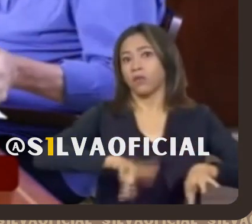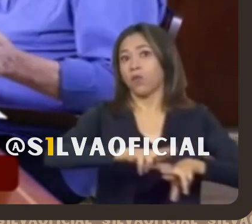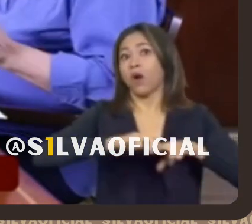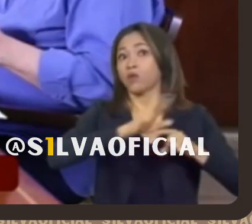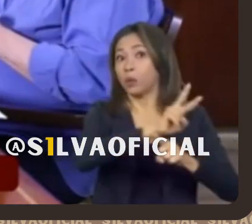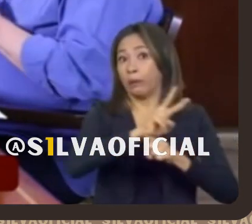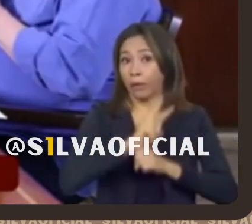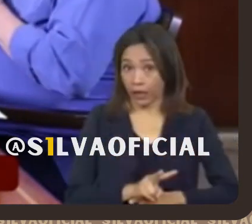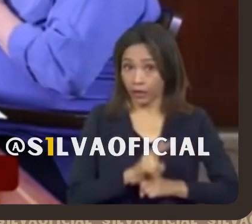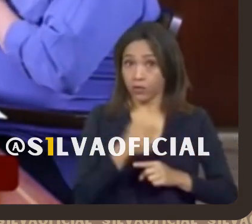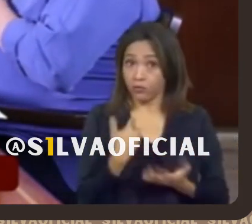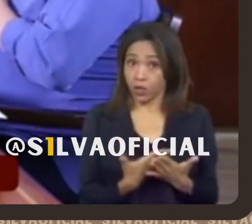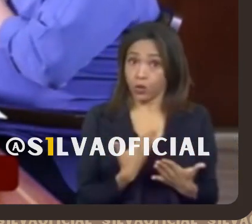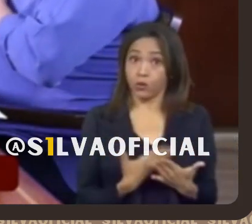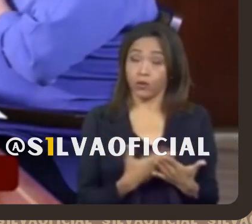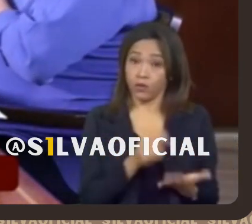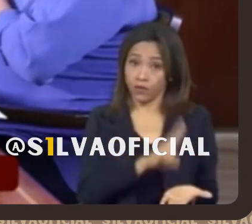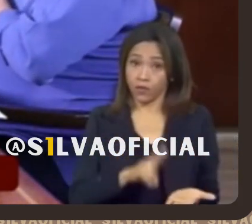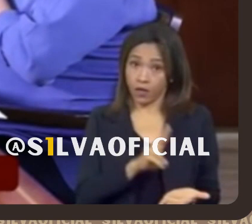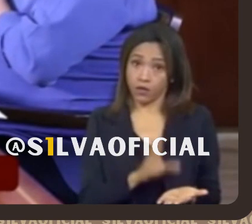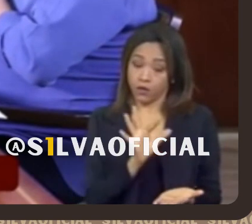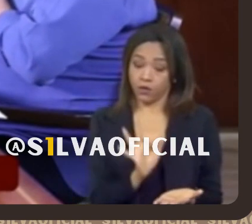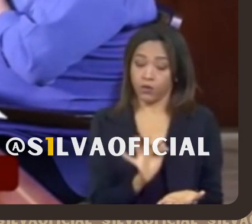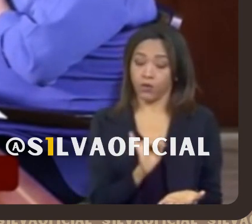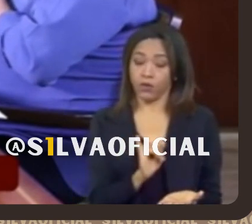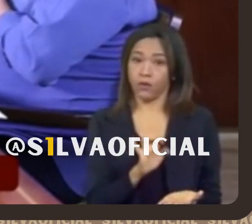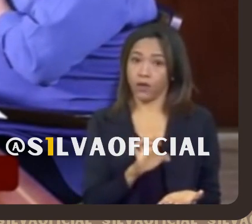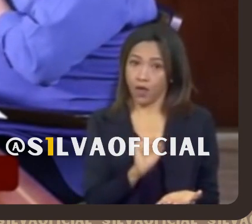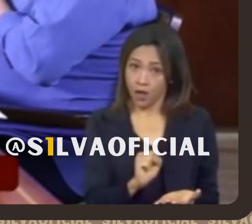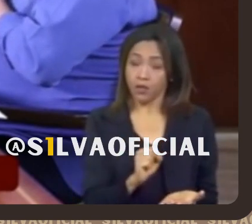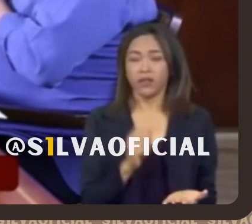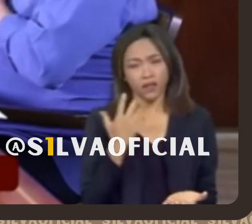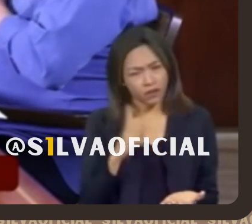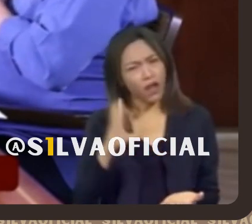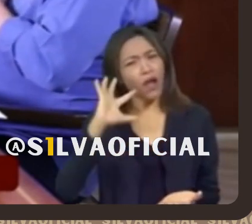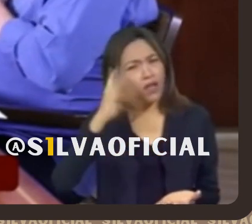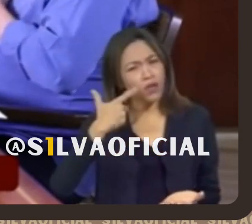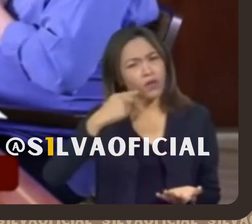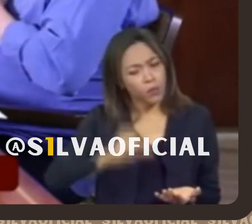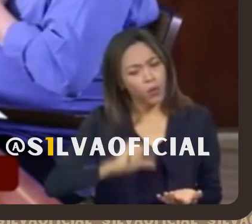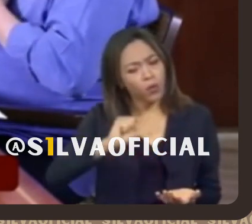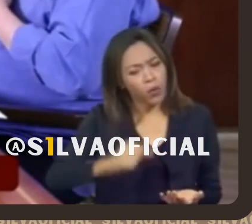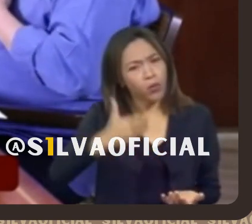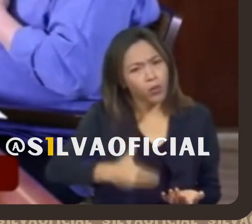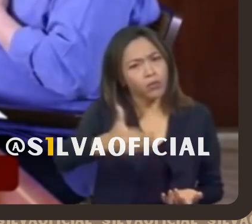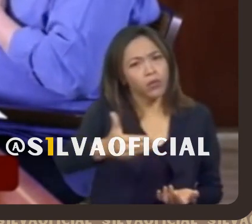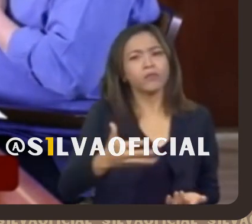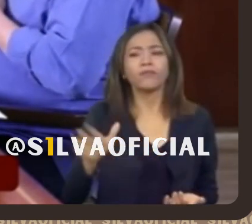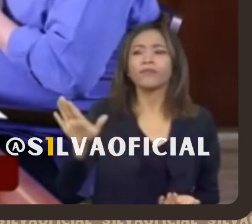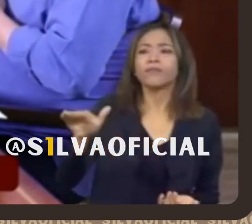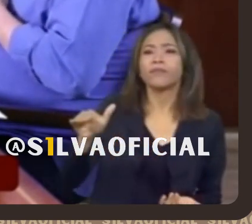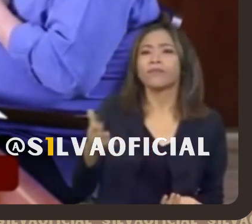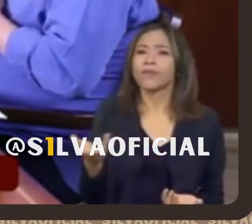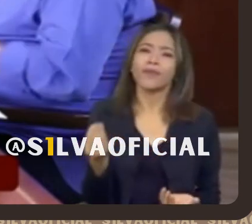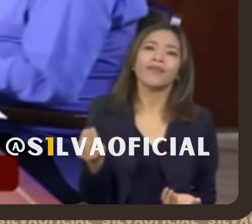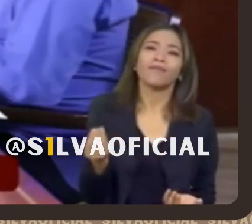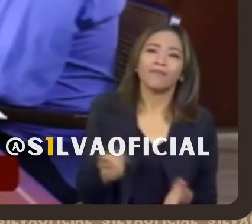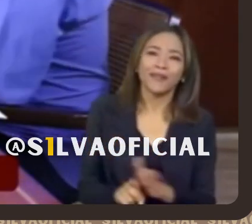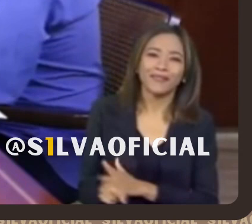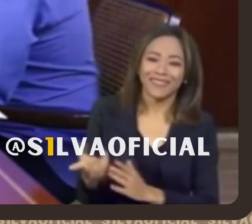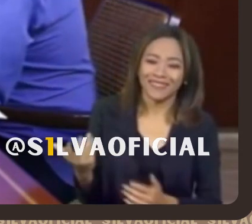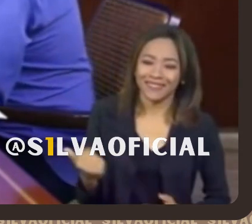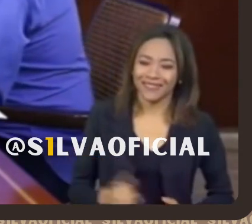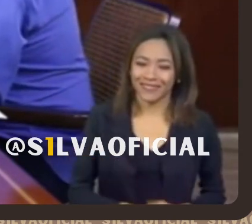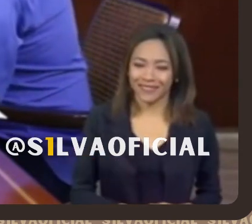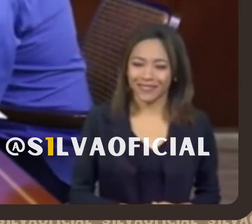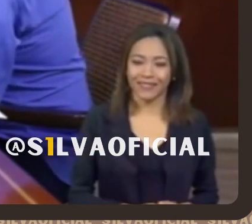fazer Universidade isso tudo tá sendo resolvido aos pouquinhos teve a lei de cotas ontem Camilo entra no jogo aí eu